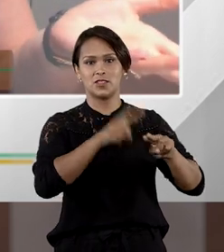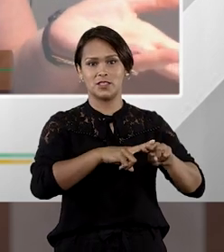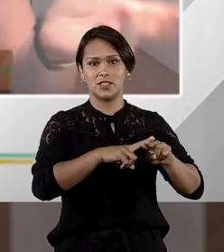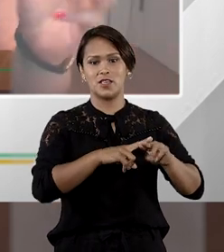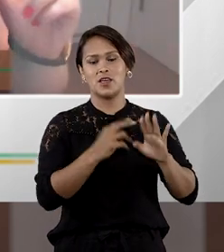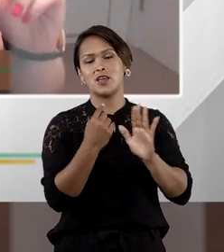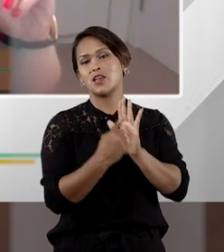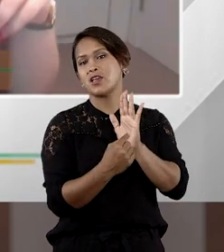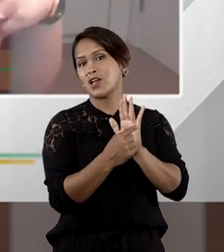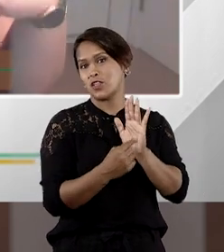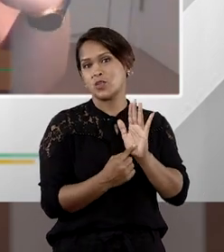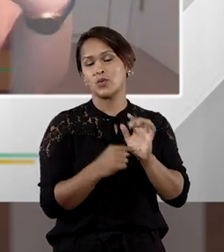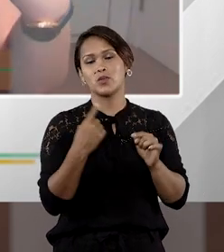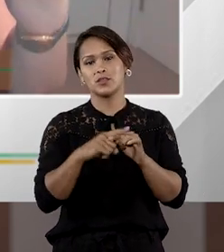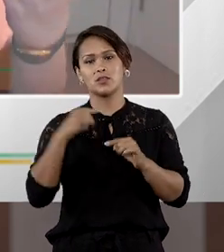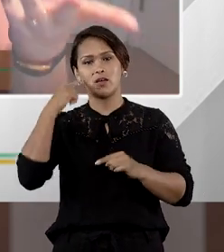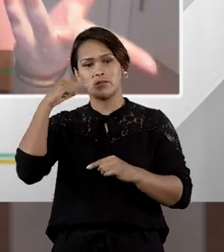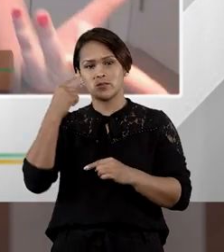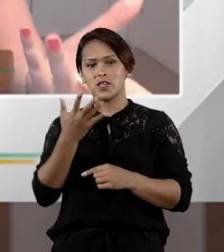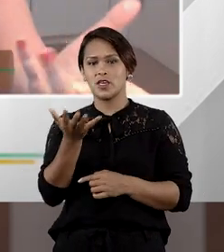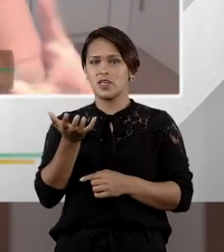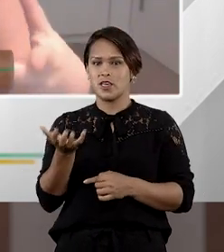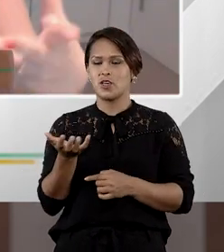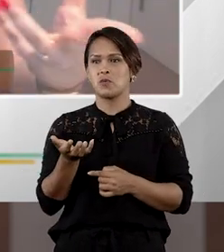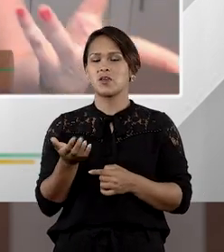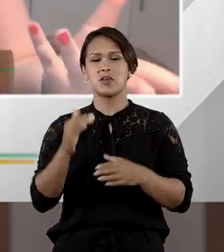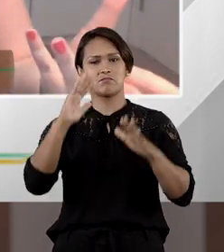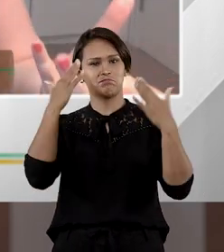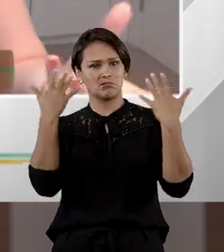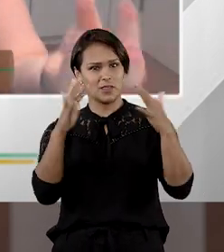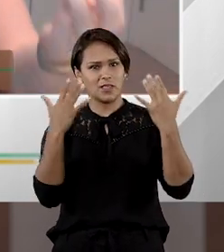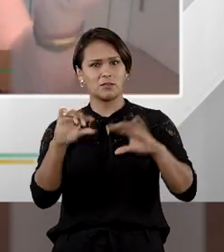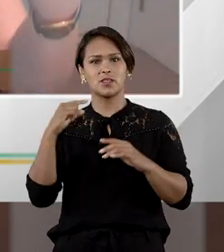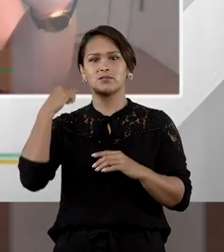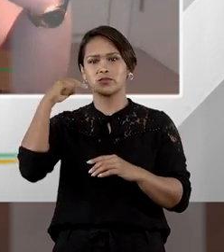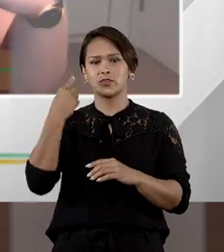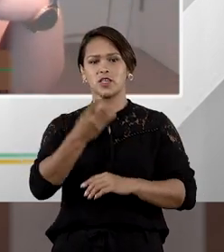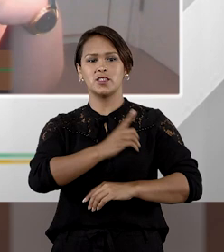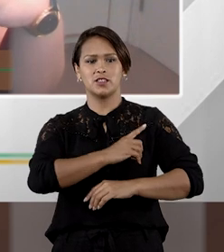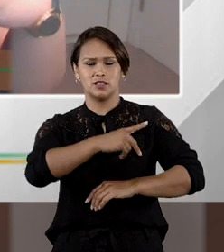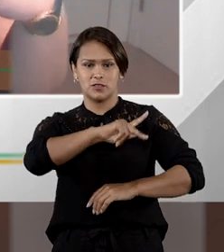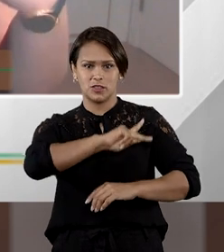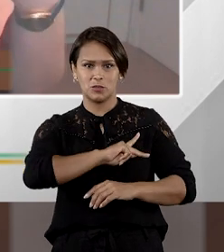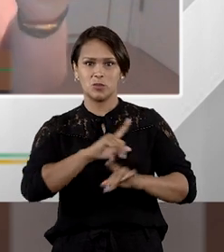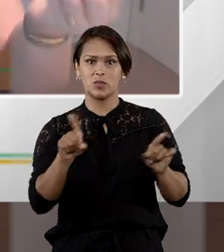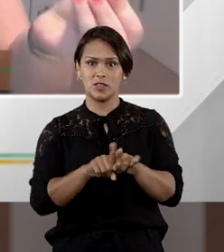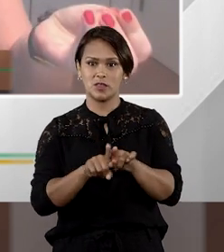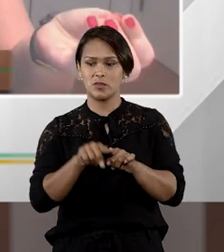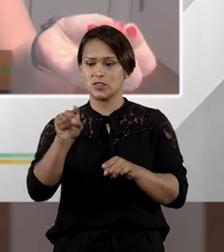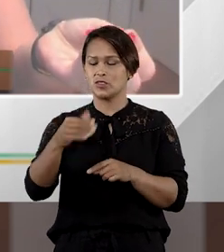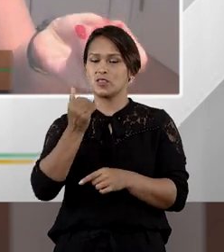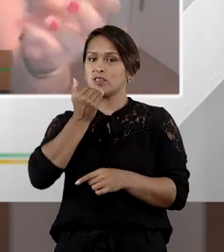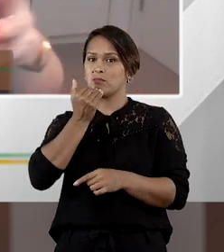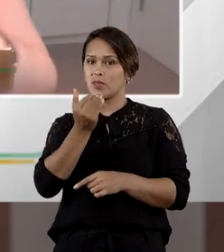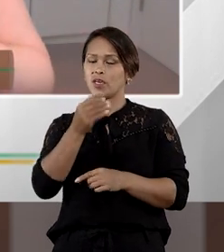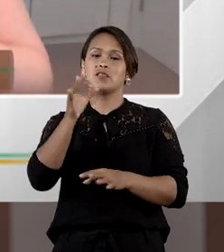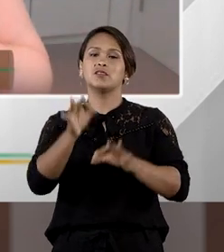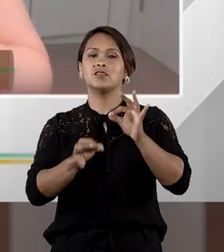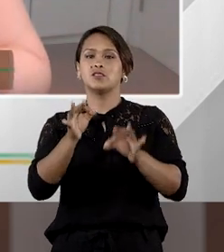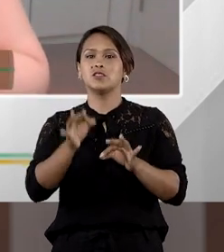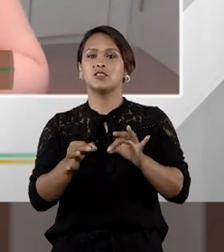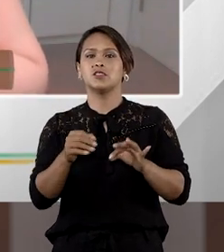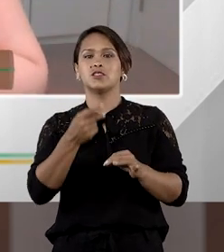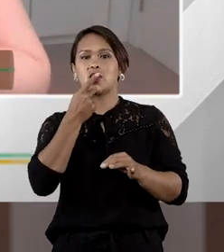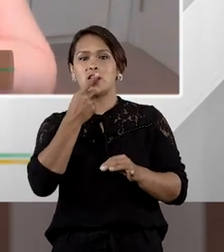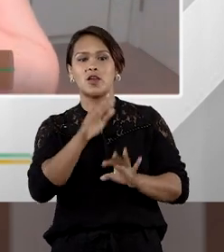efeito nulo. Então, a advocacia, e aqui eu quero saudar a advocacia, a defensoria, isso vem da criatividade de quem pede em juízo,